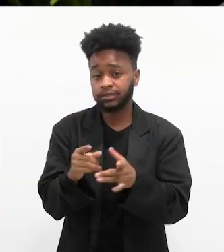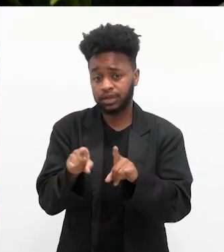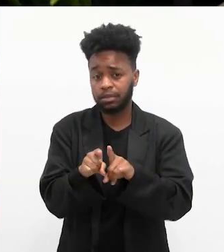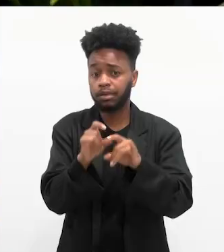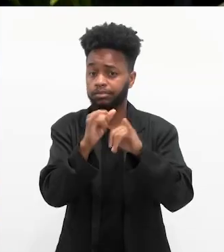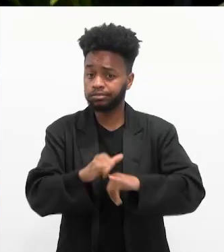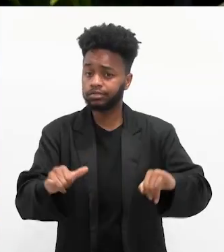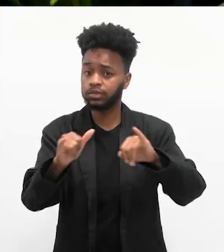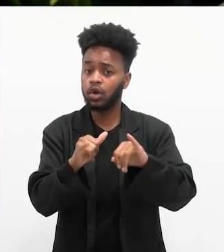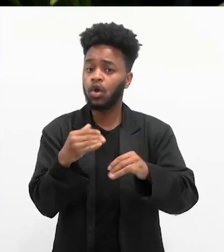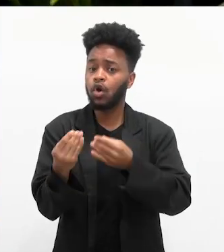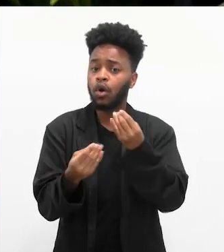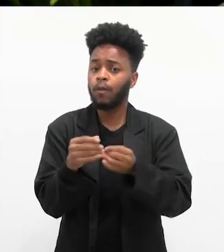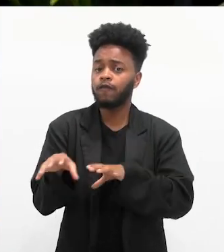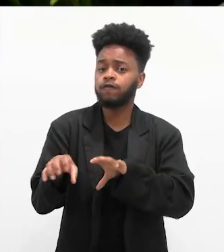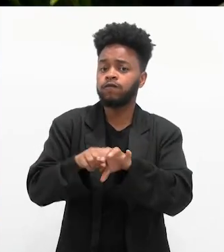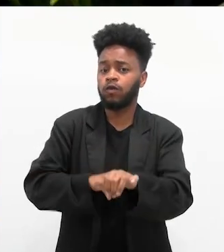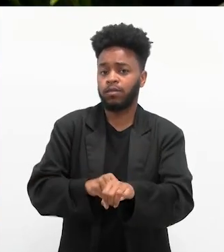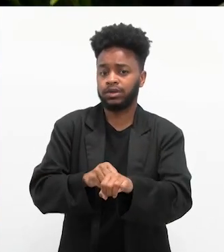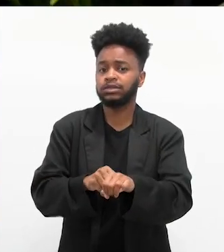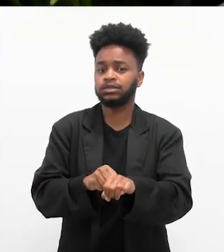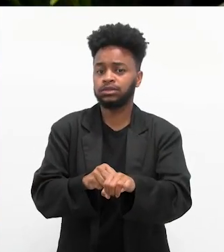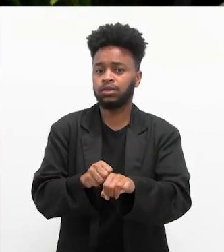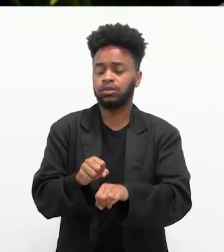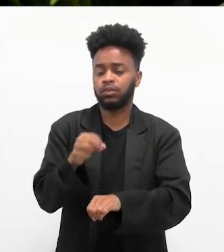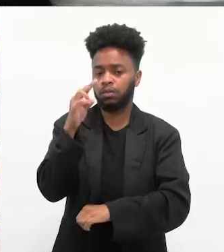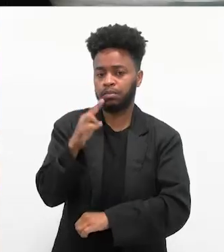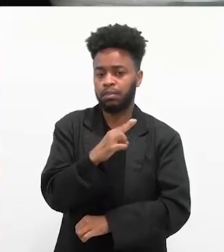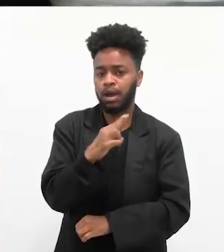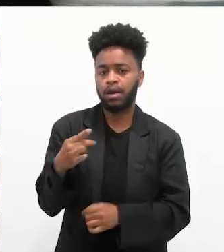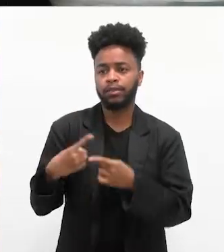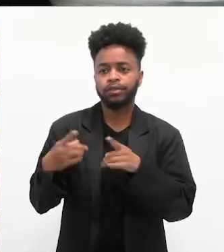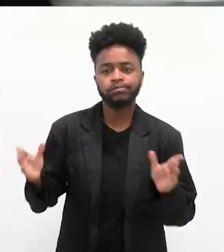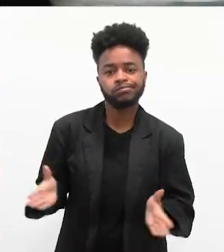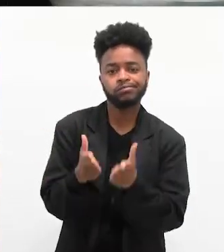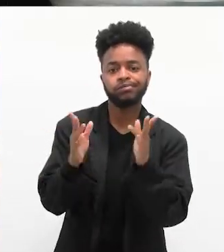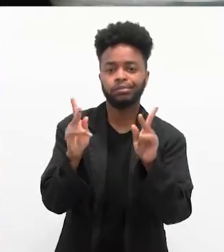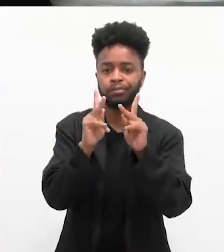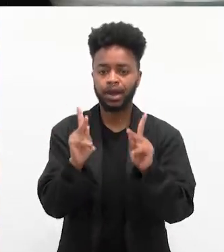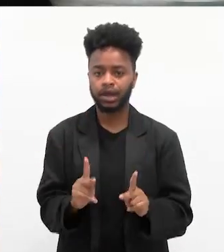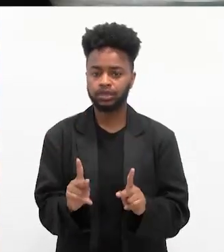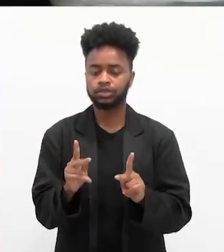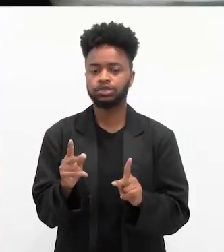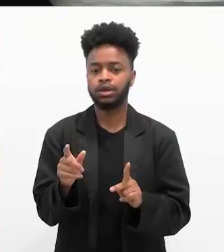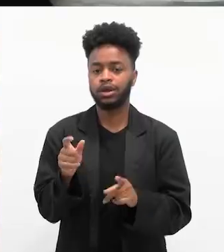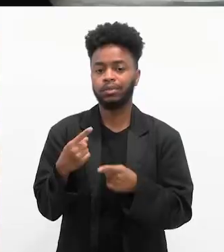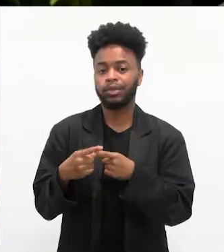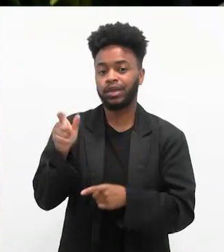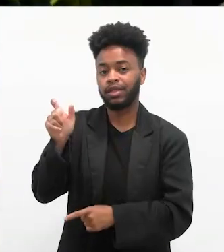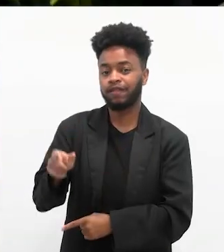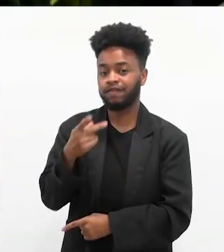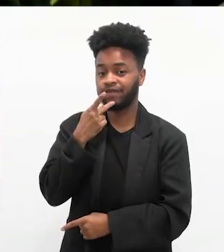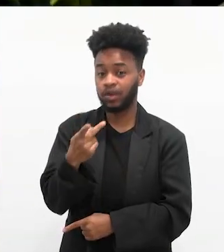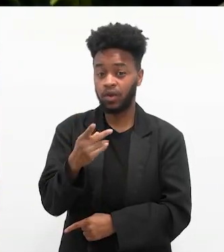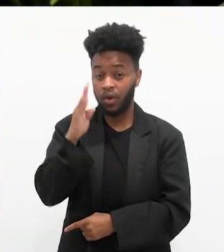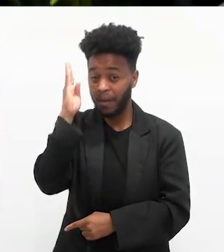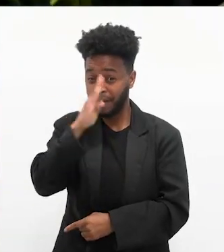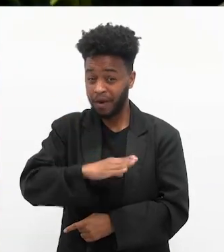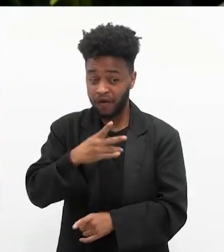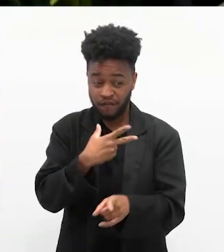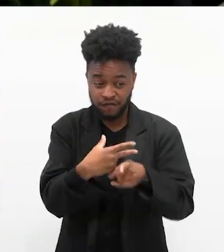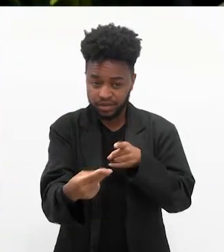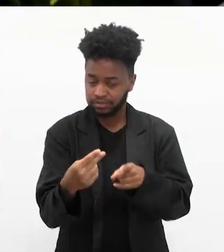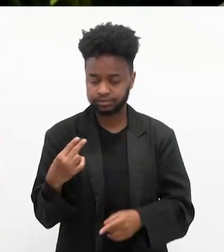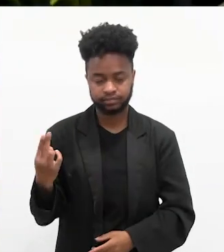creio que essa voz também irá ressoar na nossa formação sacerdotal, né? Essa voz que promove a paz. Ele também dizia